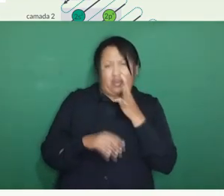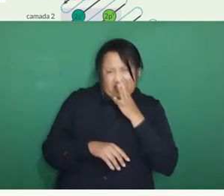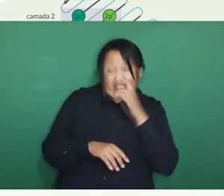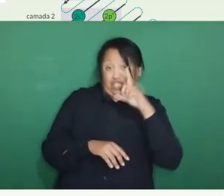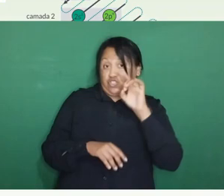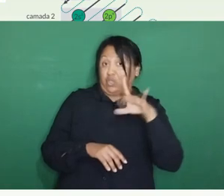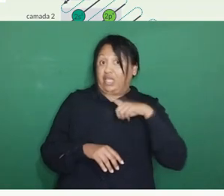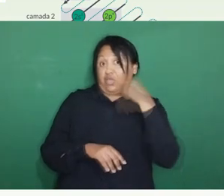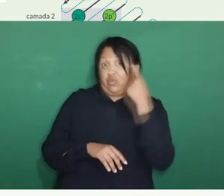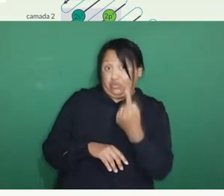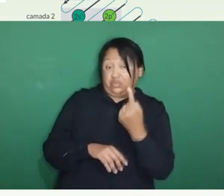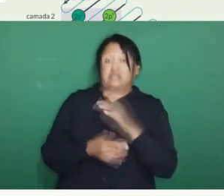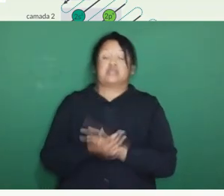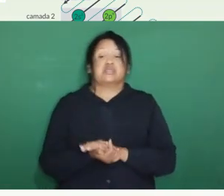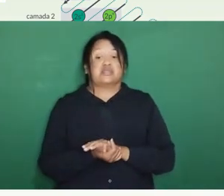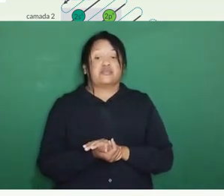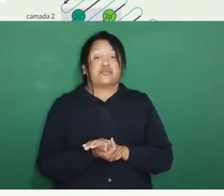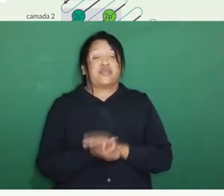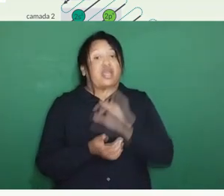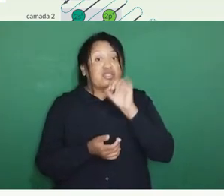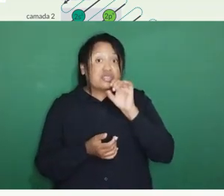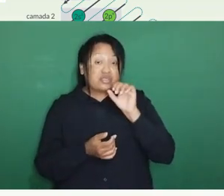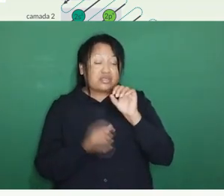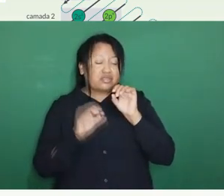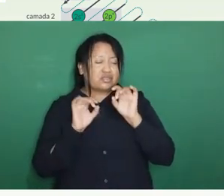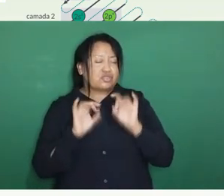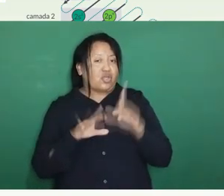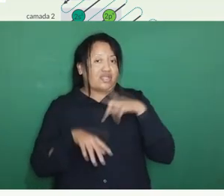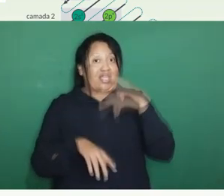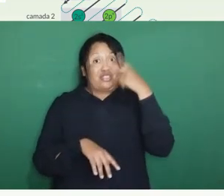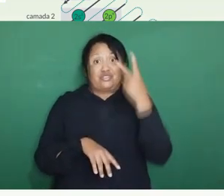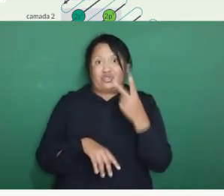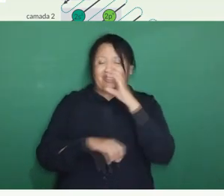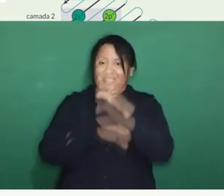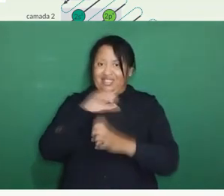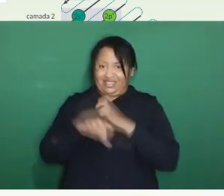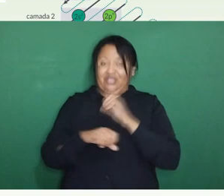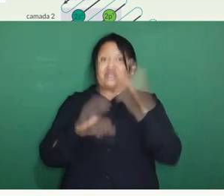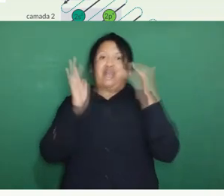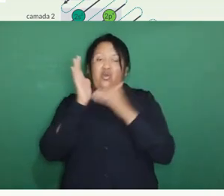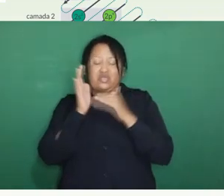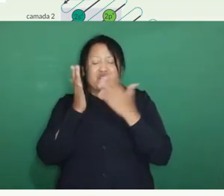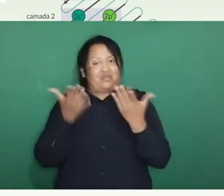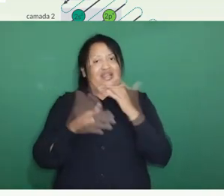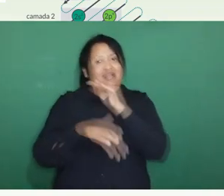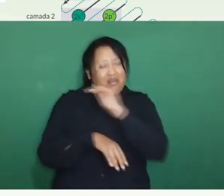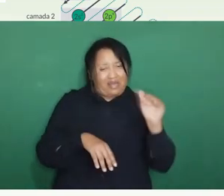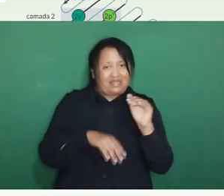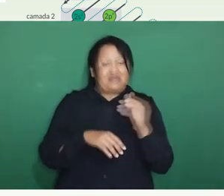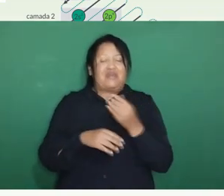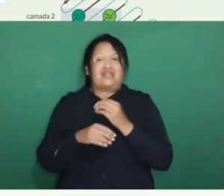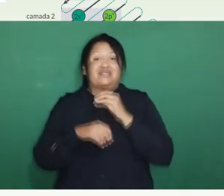se a gente observar a gente só tem uma aqui e a gente só tem dois elétrons então na última camada para distribuição